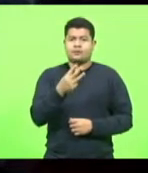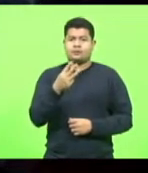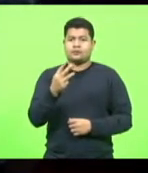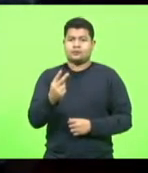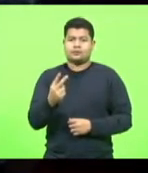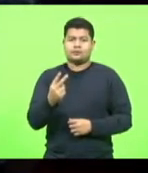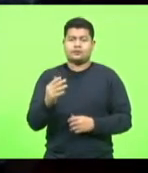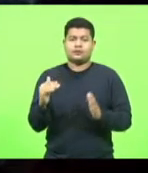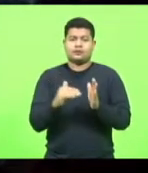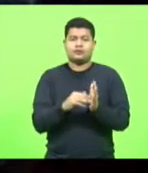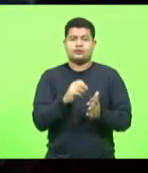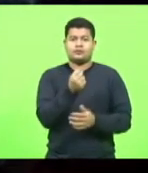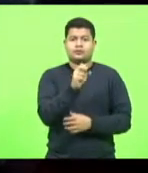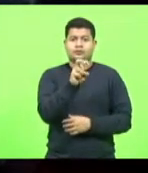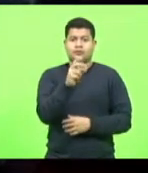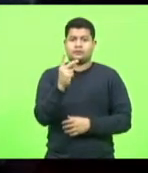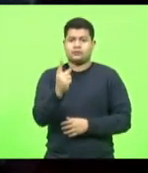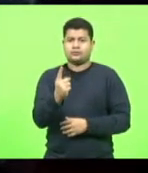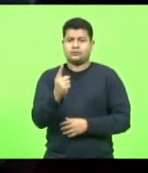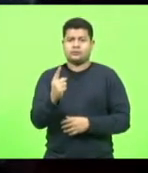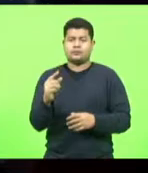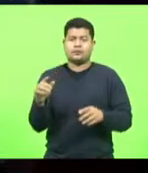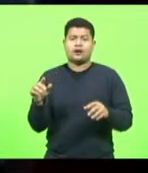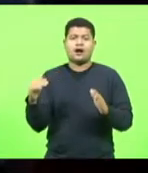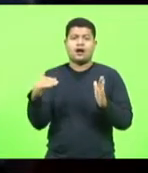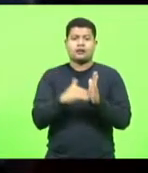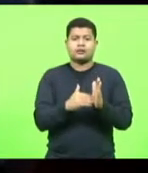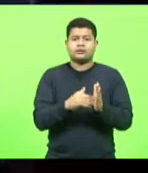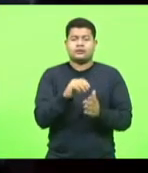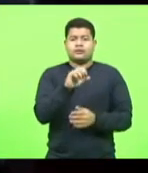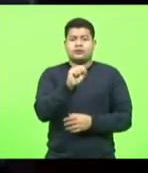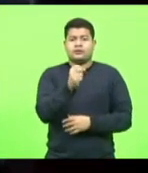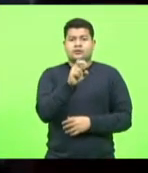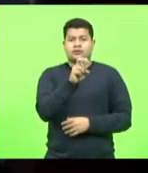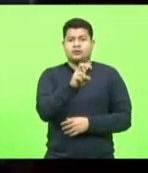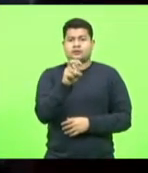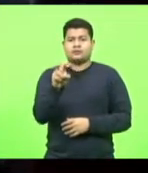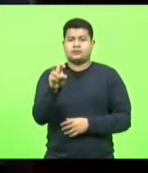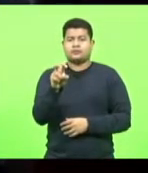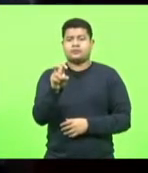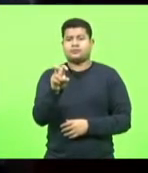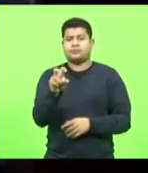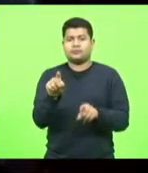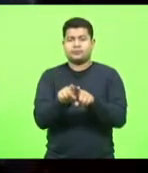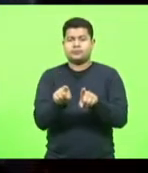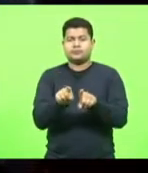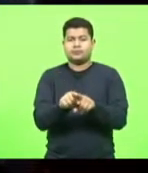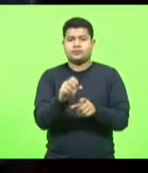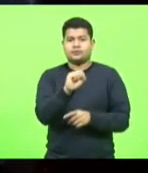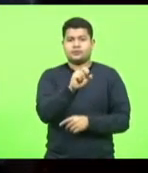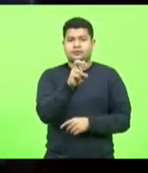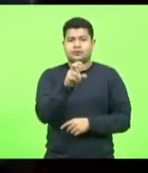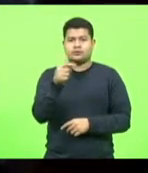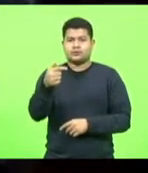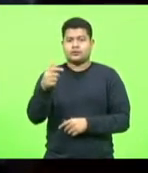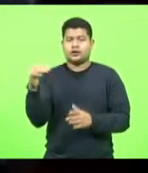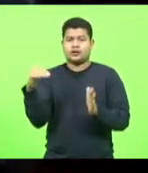-851 a 855 e 857 a